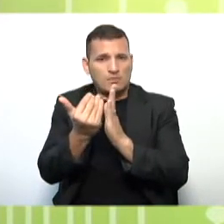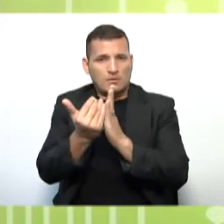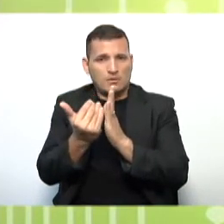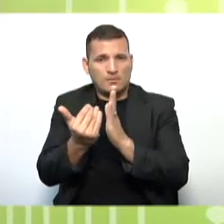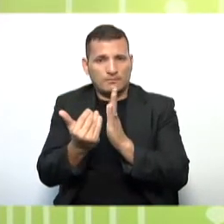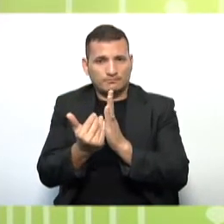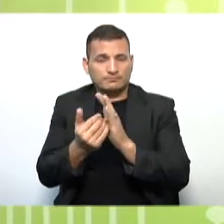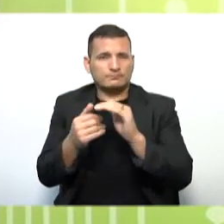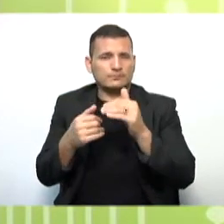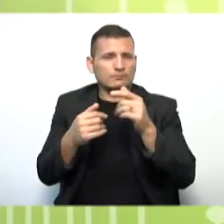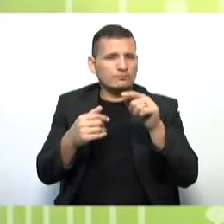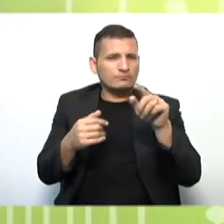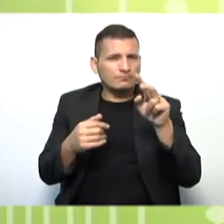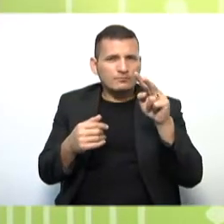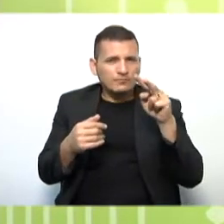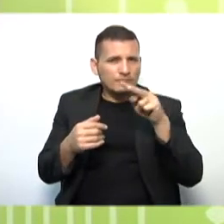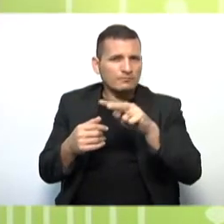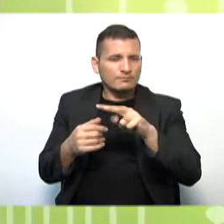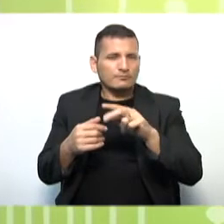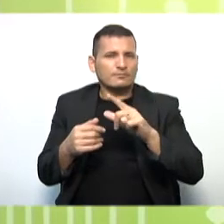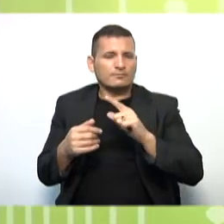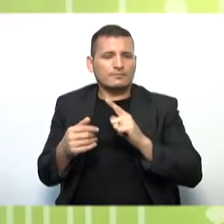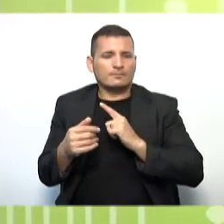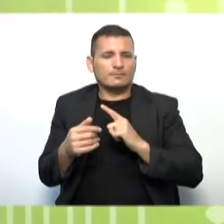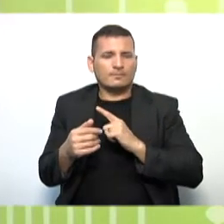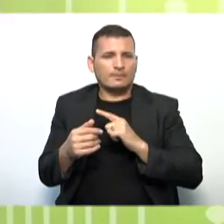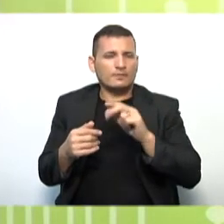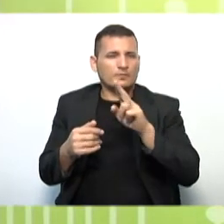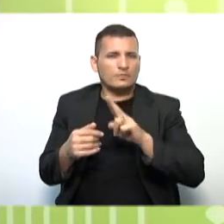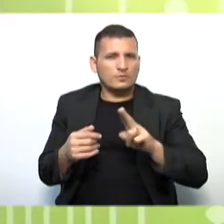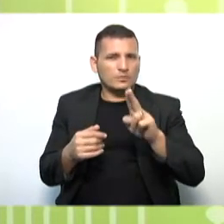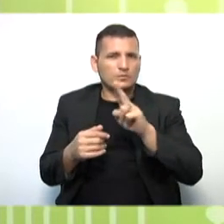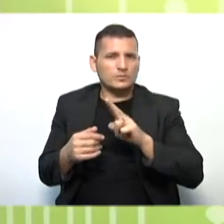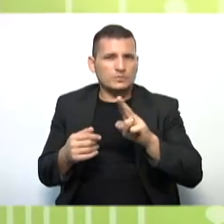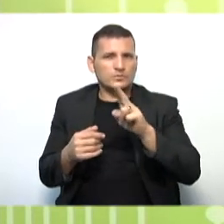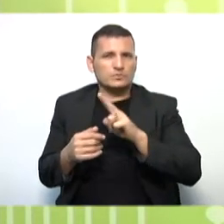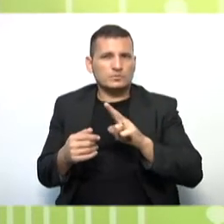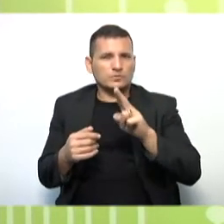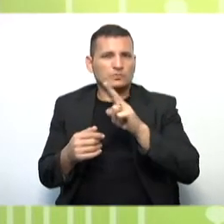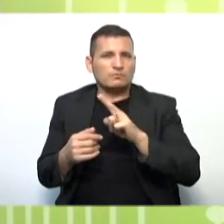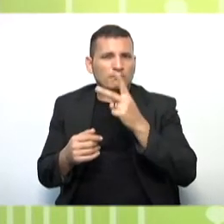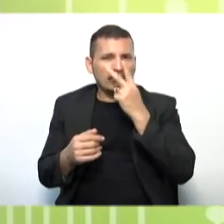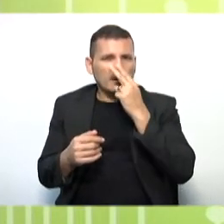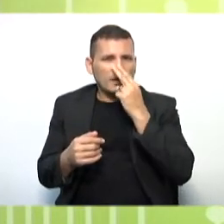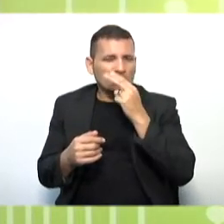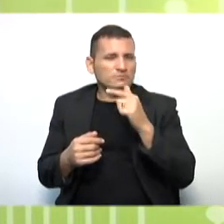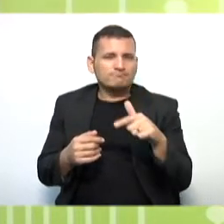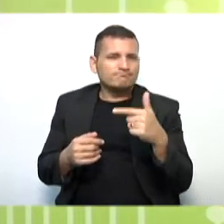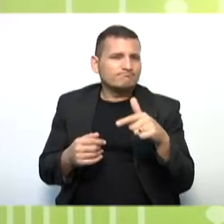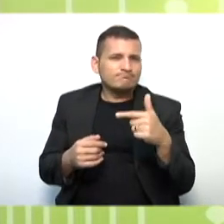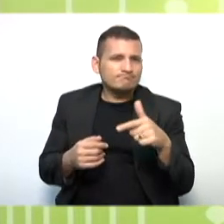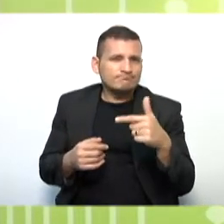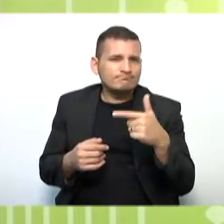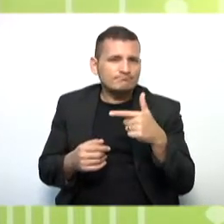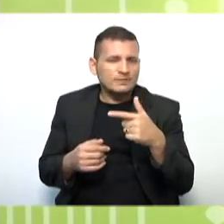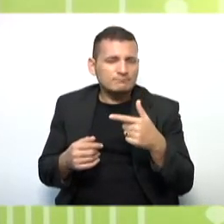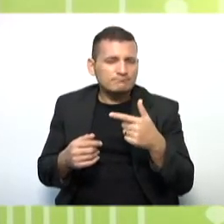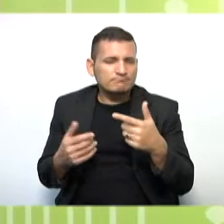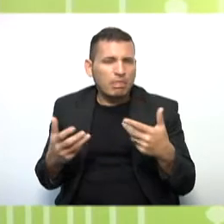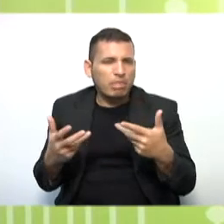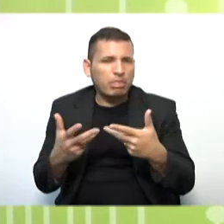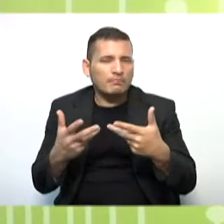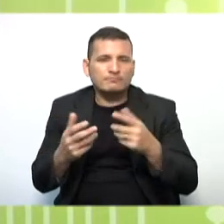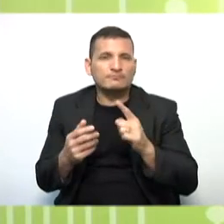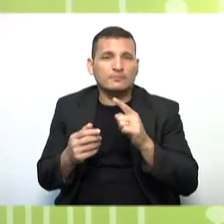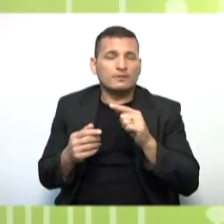assim, reparem que a gente tem um uso, vamos dizer assim, pouco eficiente. Por quê? Poxa, eu estou com a placa de